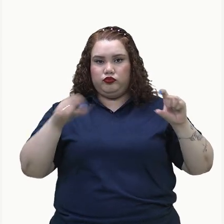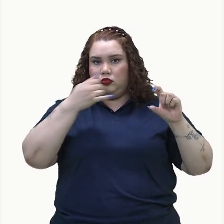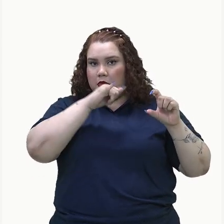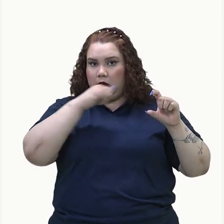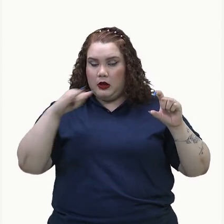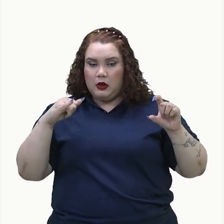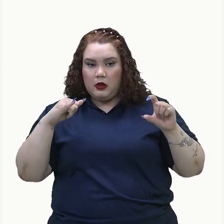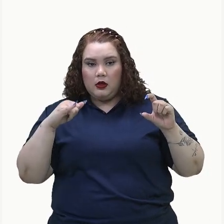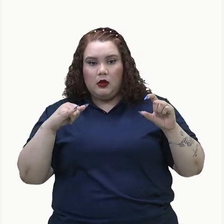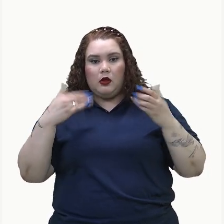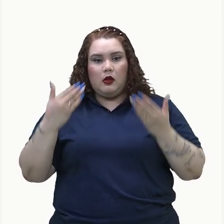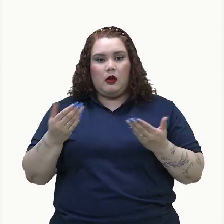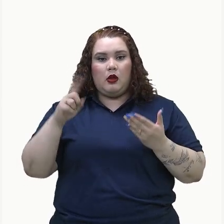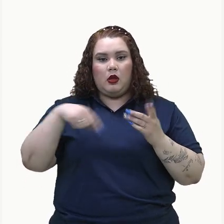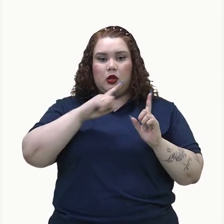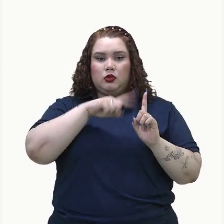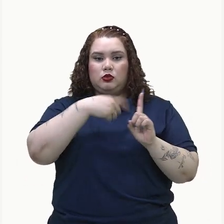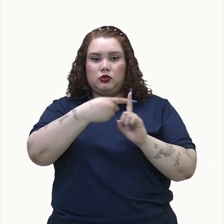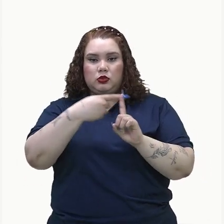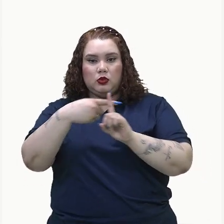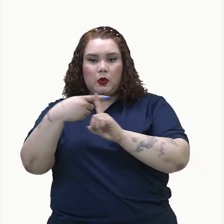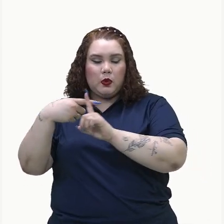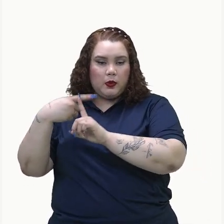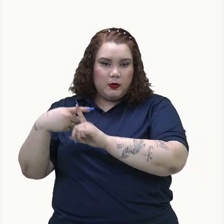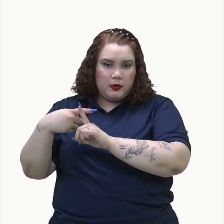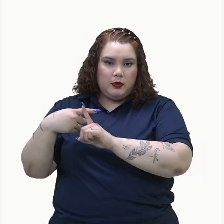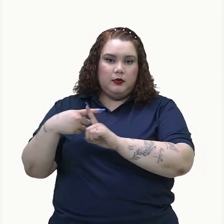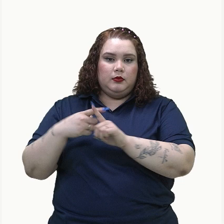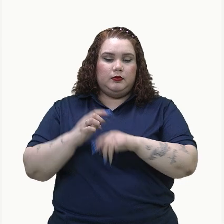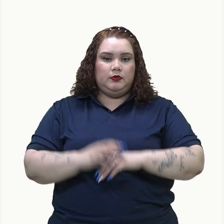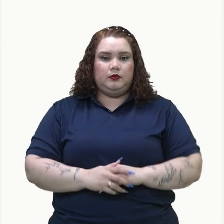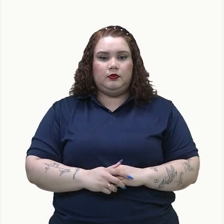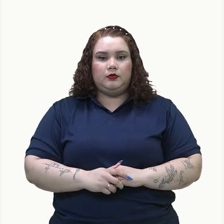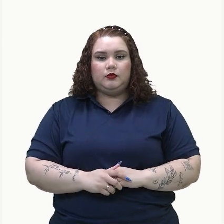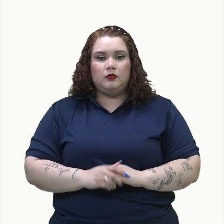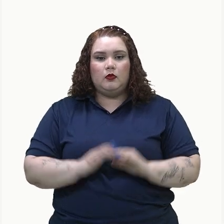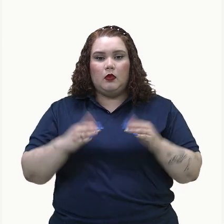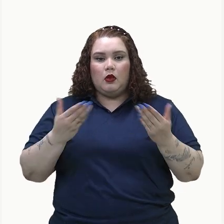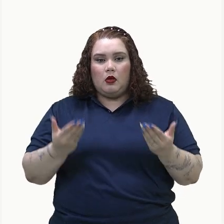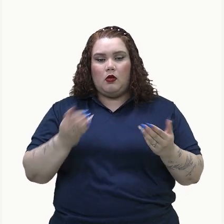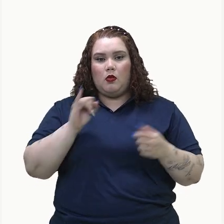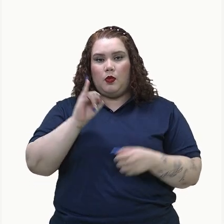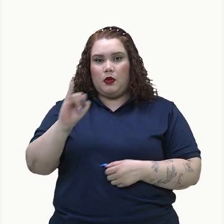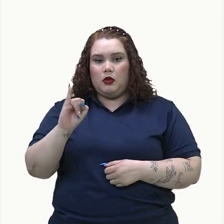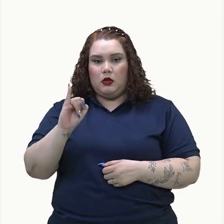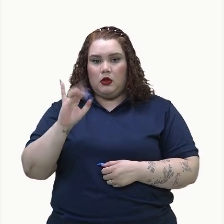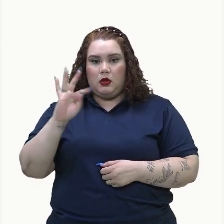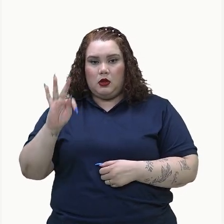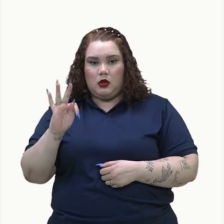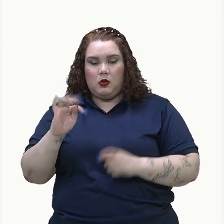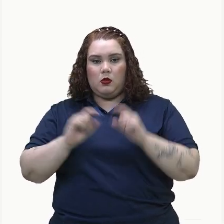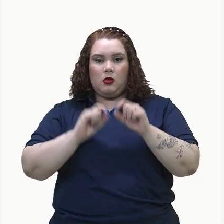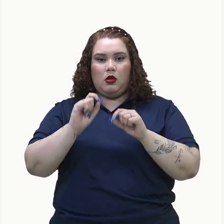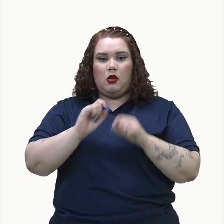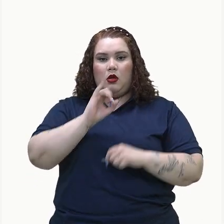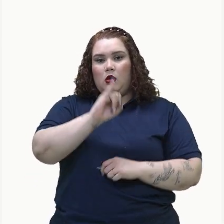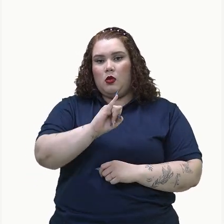gerador, ela é a soma das correntes parciais, ou seja, o I total é igual a